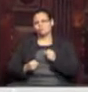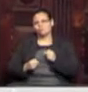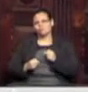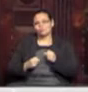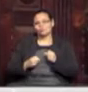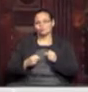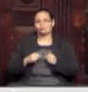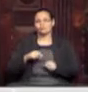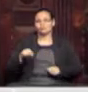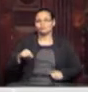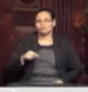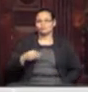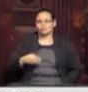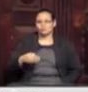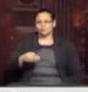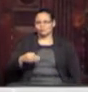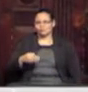formato,